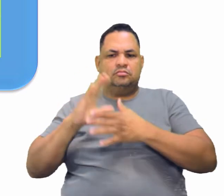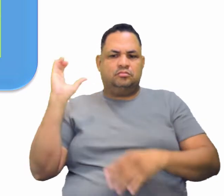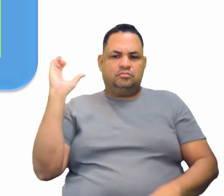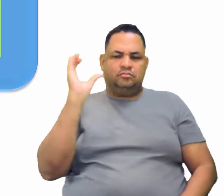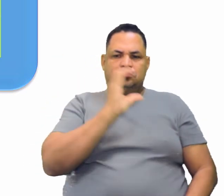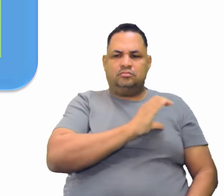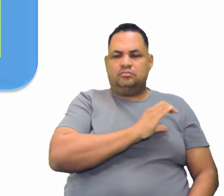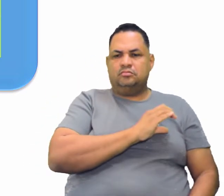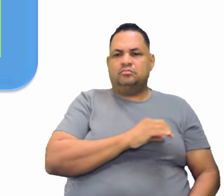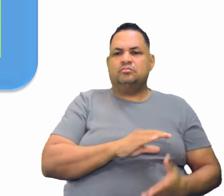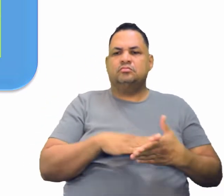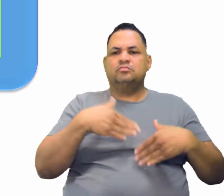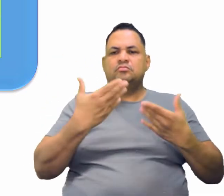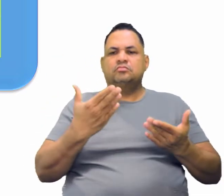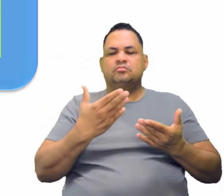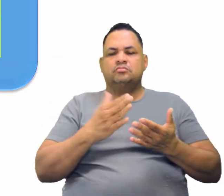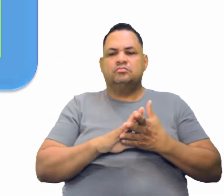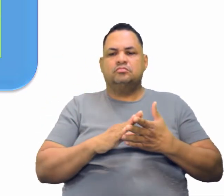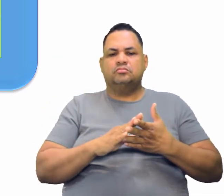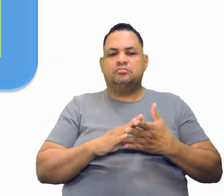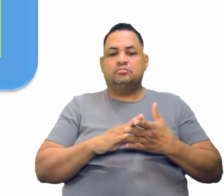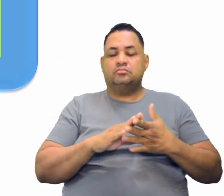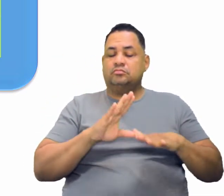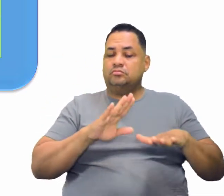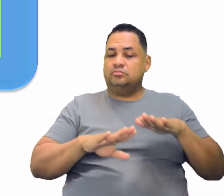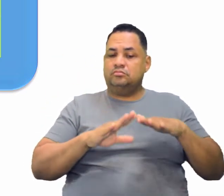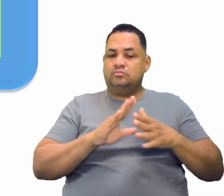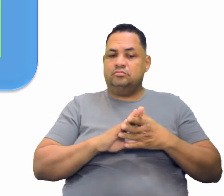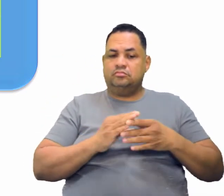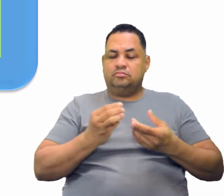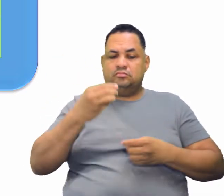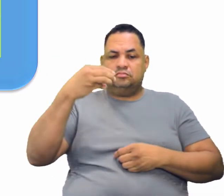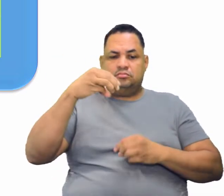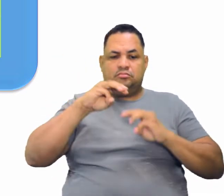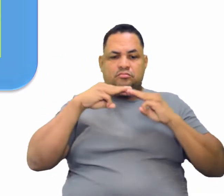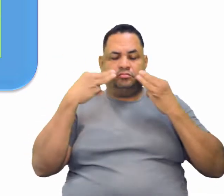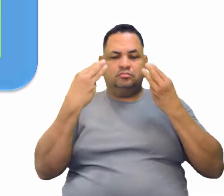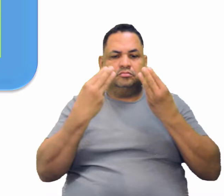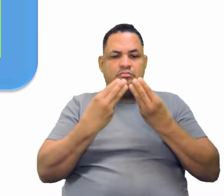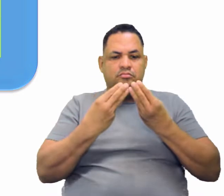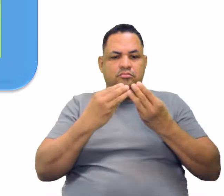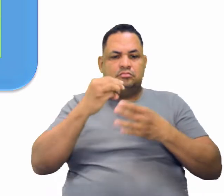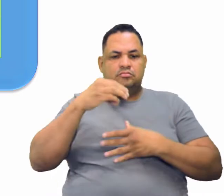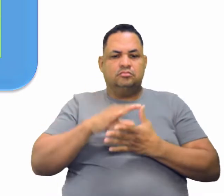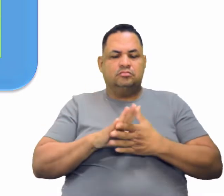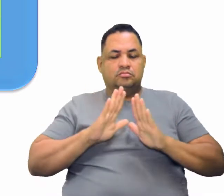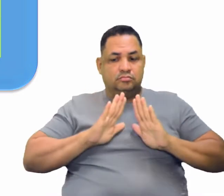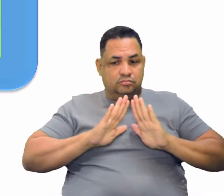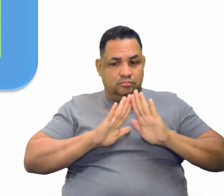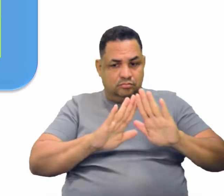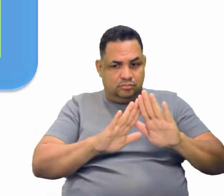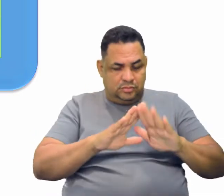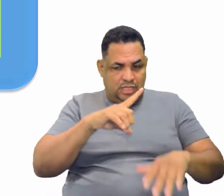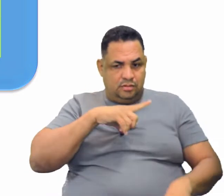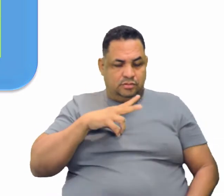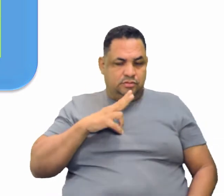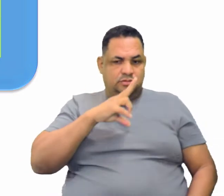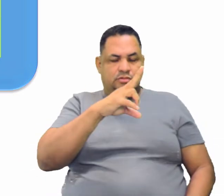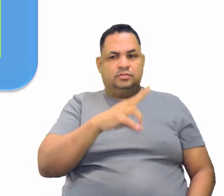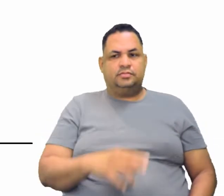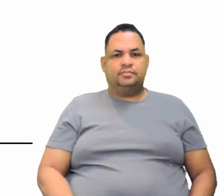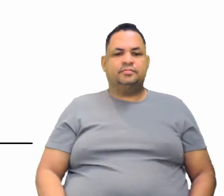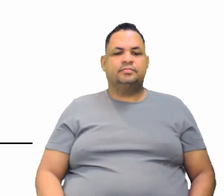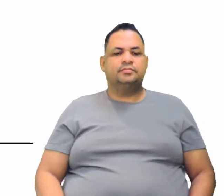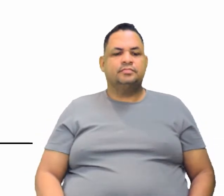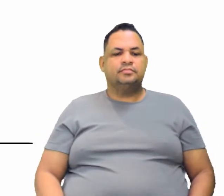velocidade e essa força que tu vai aplicar vai depender da massa, né? Se for a massa grande, tu vai ter que empurrar mais, né, gente? E aqui só pra gente